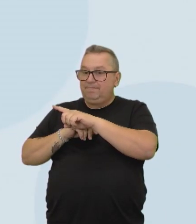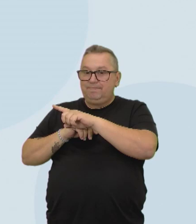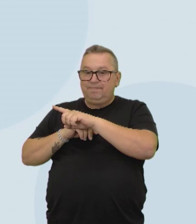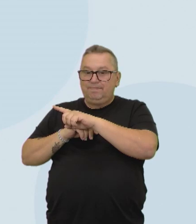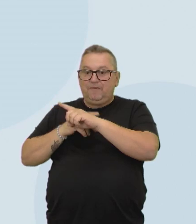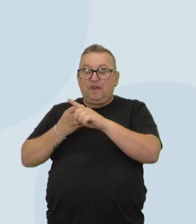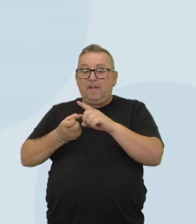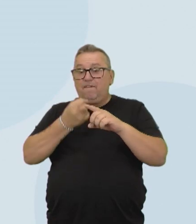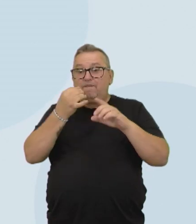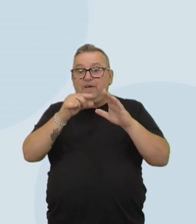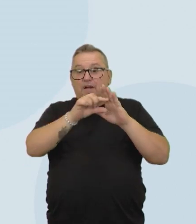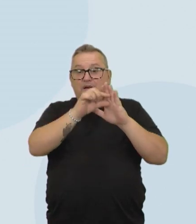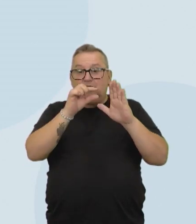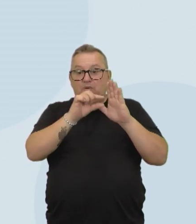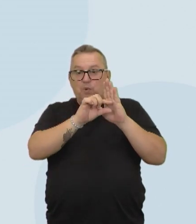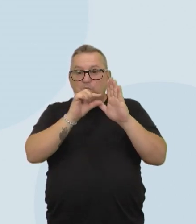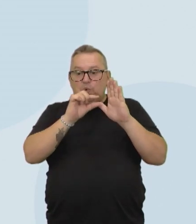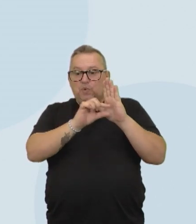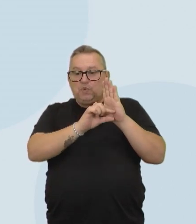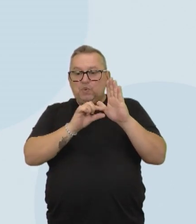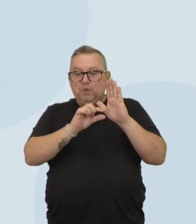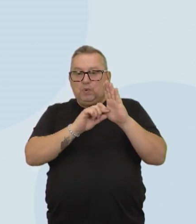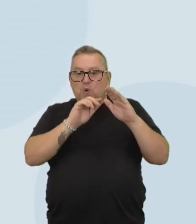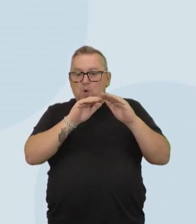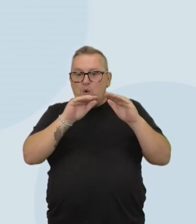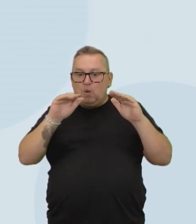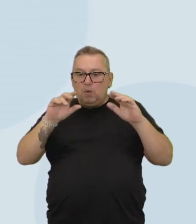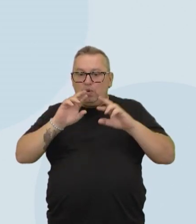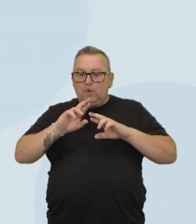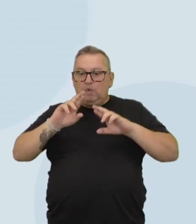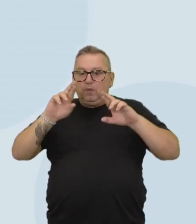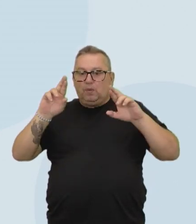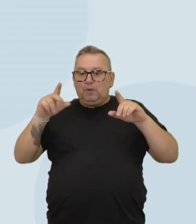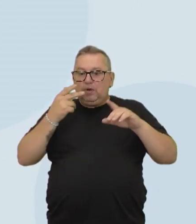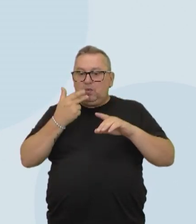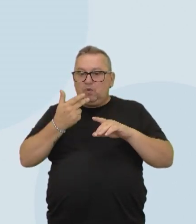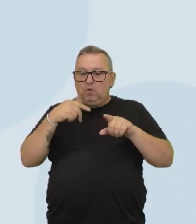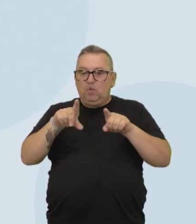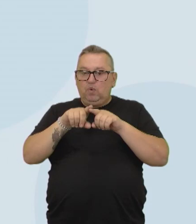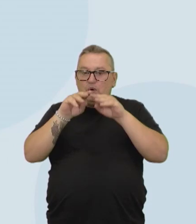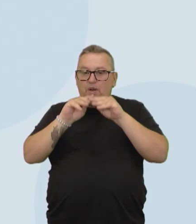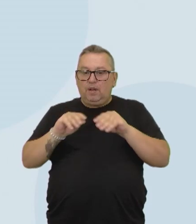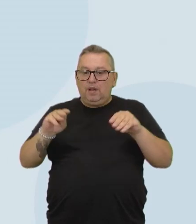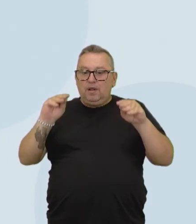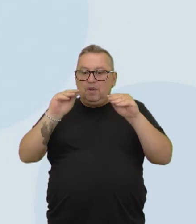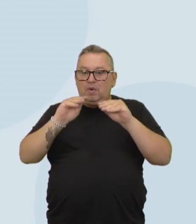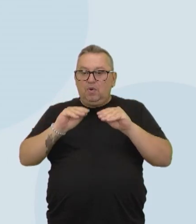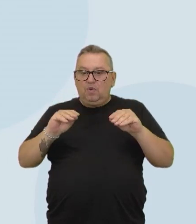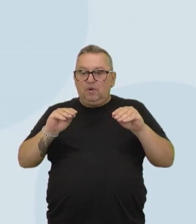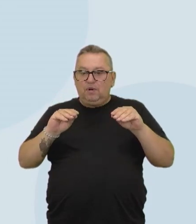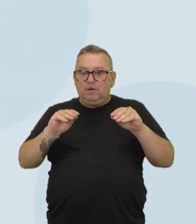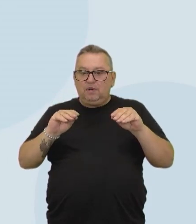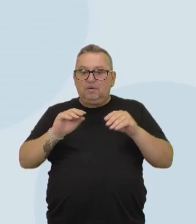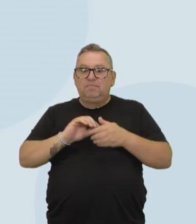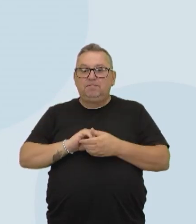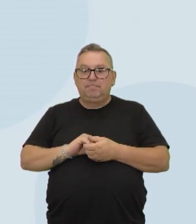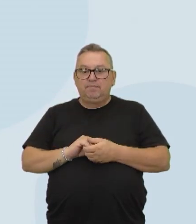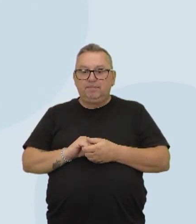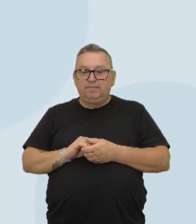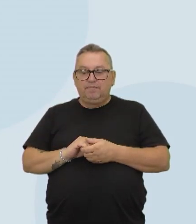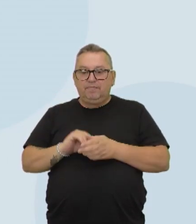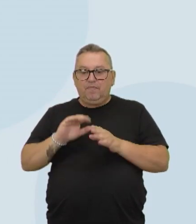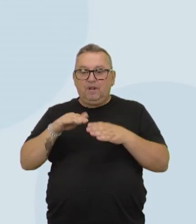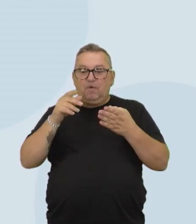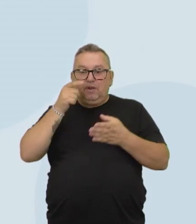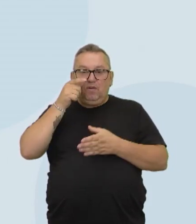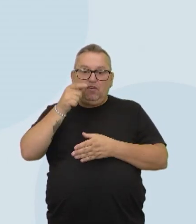várias camadas horizontais, diferentes em cor, textura, composição e etc. É